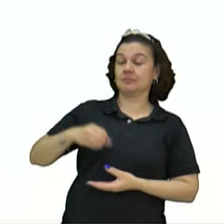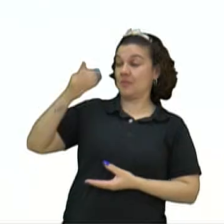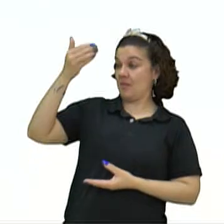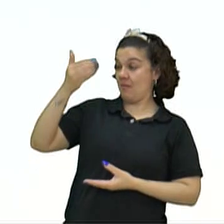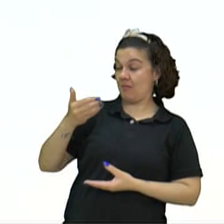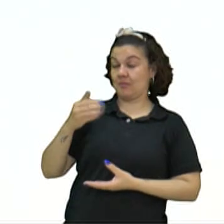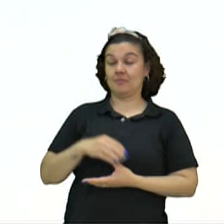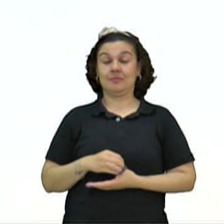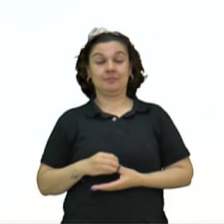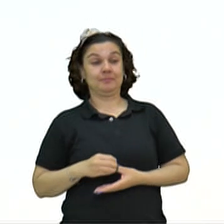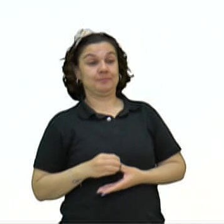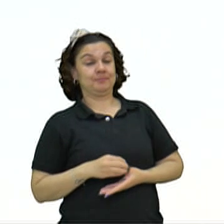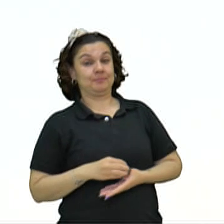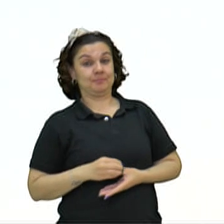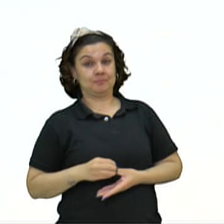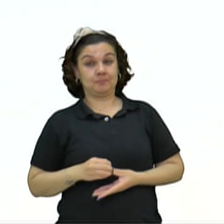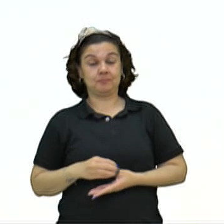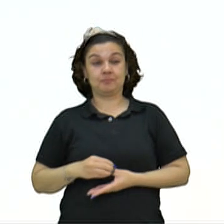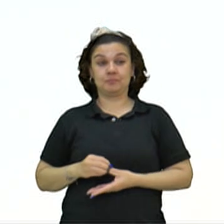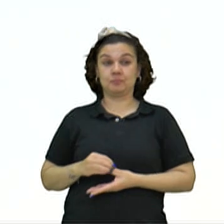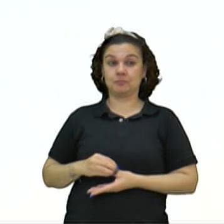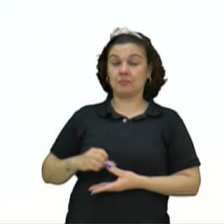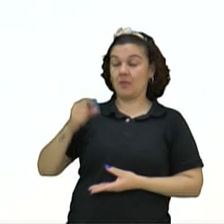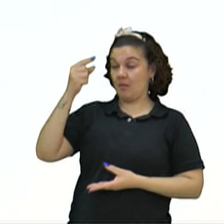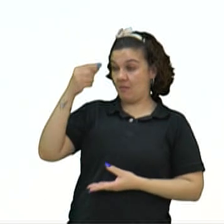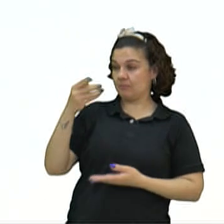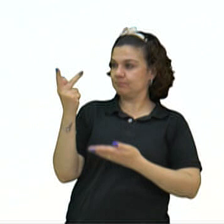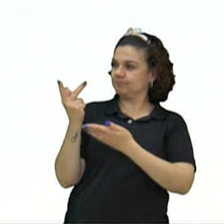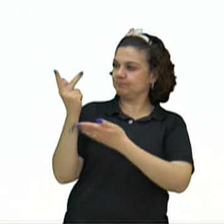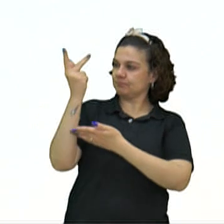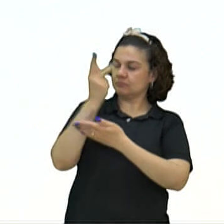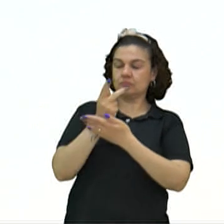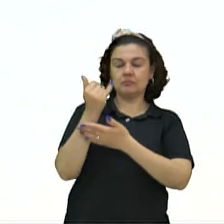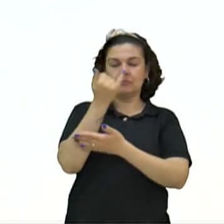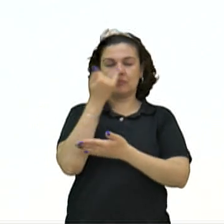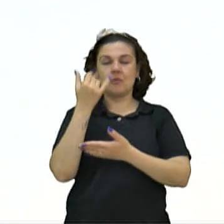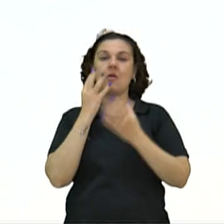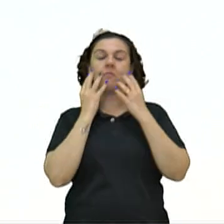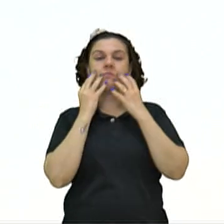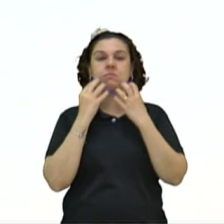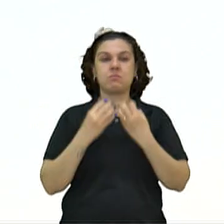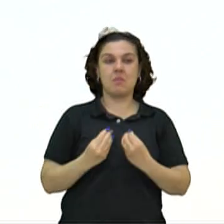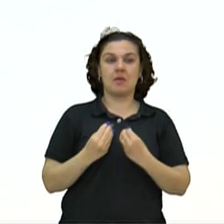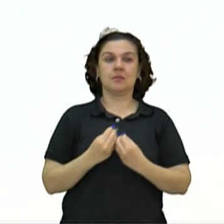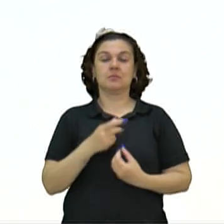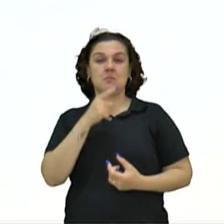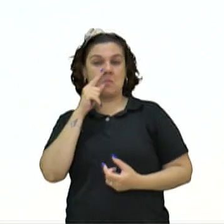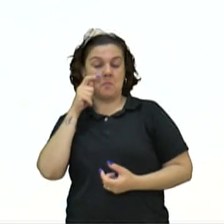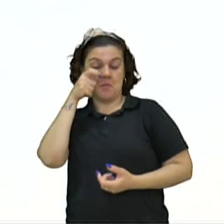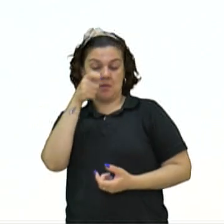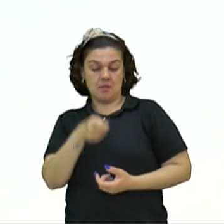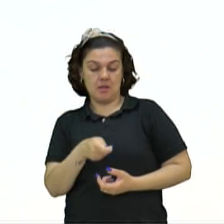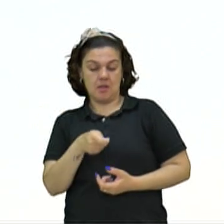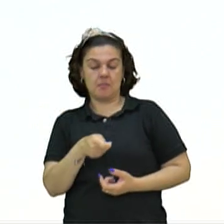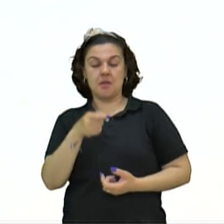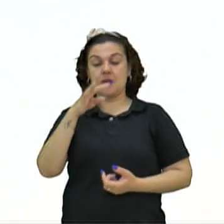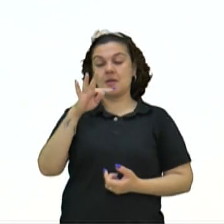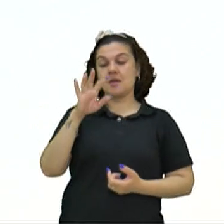Olha só, essa imagem é interessante, tem o Marx ao fundo, Lenin no meio e Mao Tse